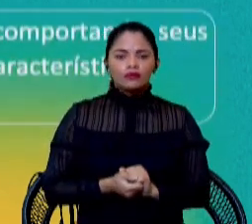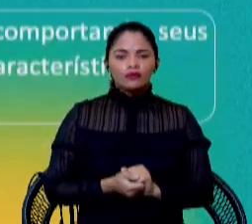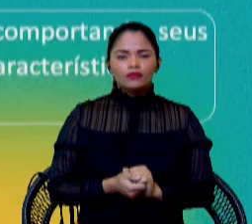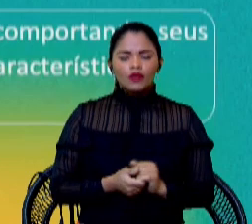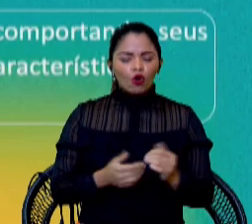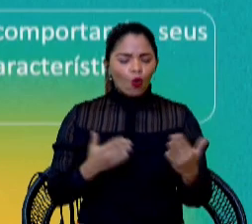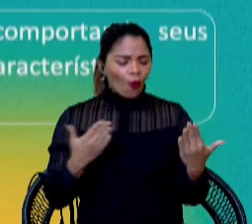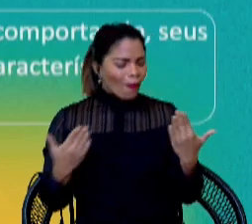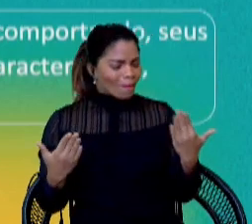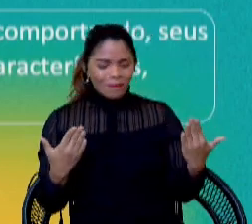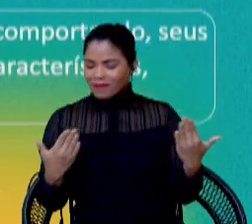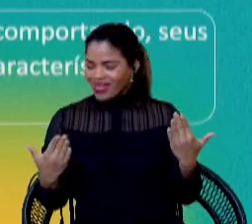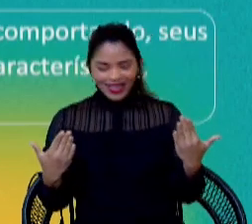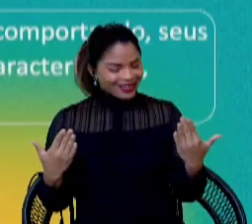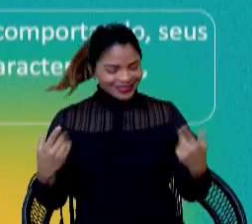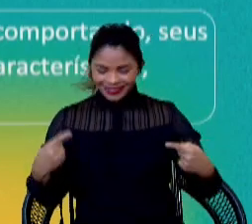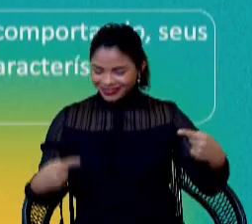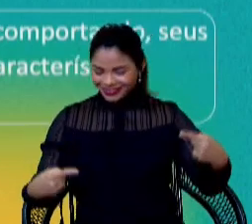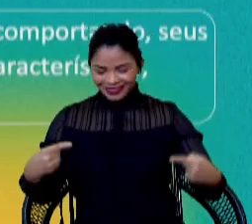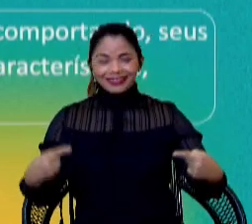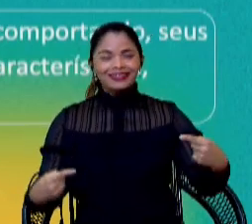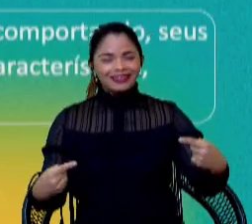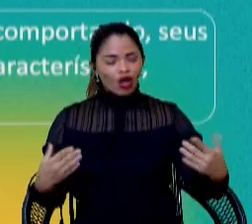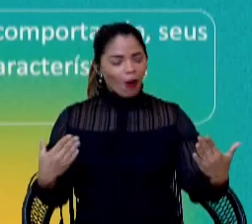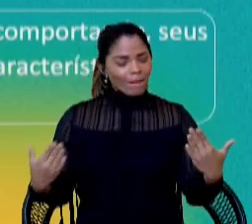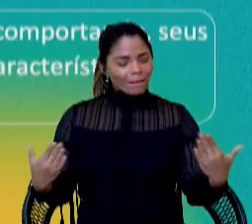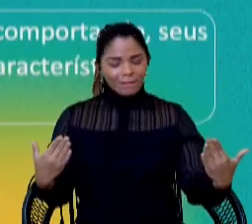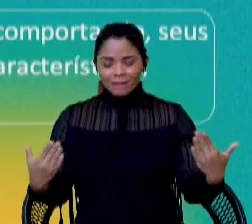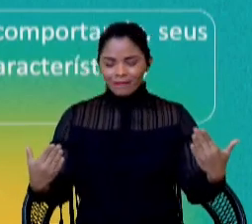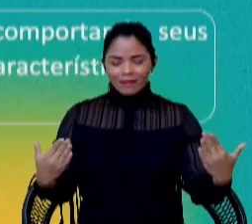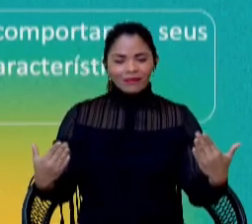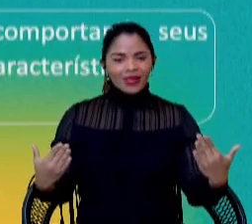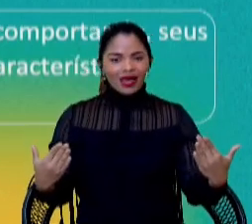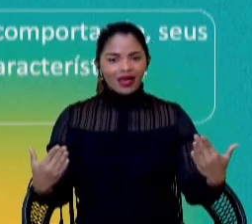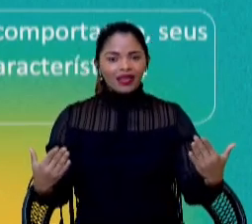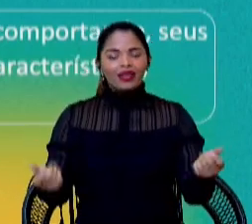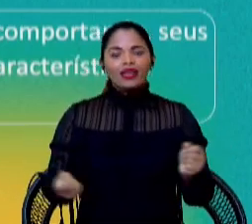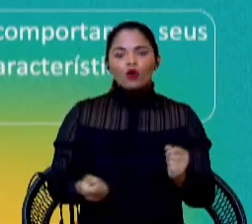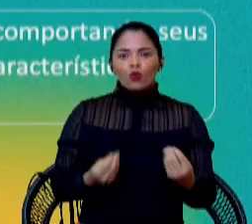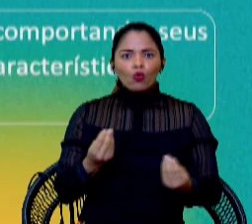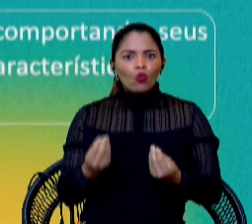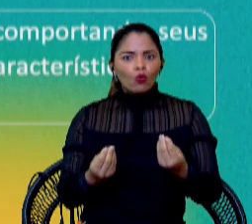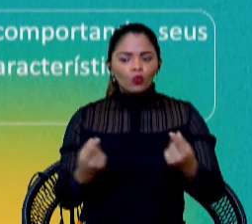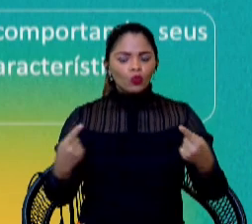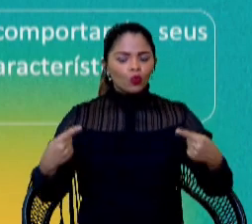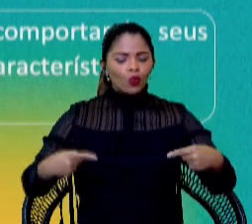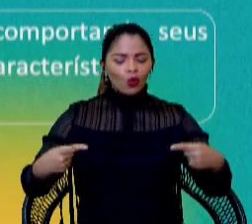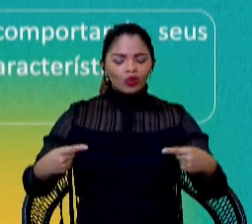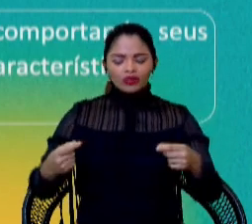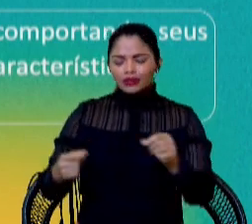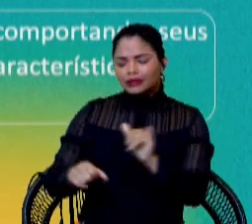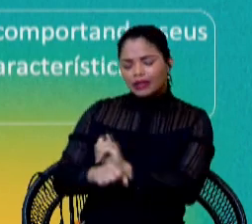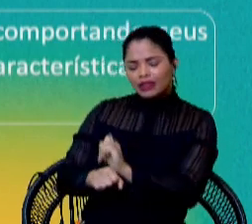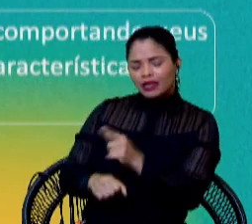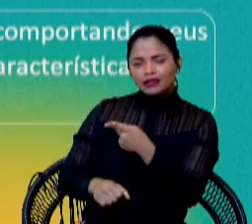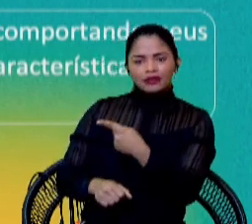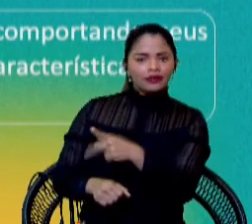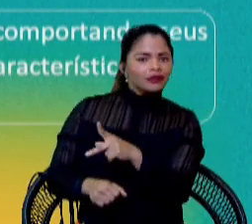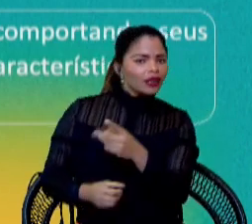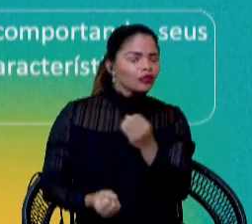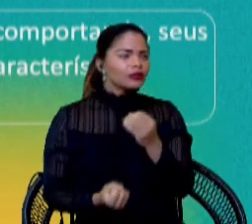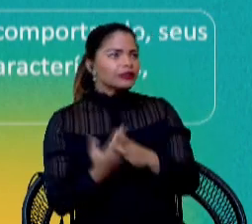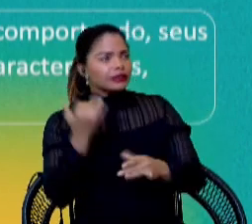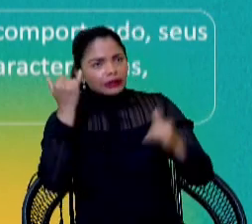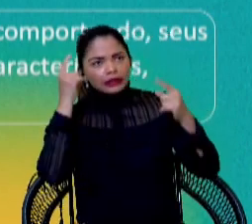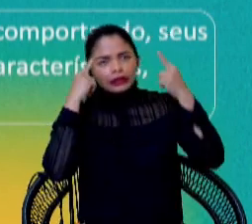Compare com outras empresas do mercado, né? Outras empresas do seu segmento, né? Então, como que os concorrentes estão fazendo? Quais são as linhas criativas que eles